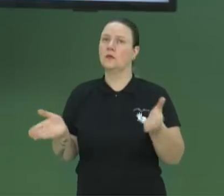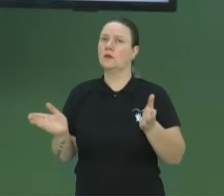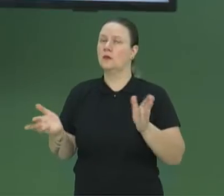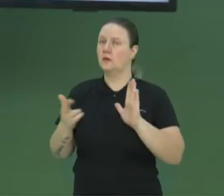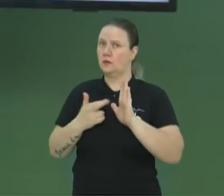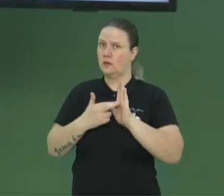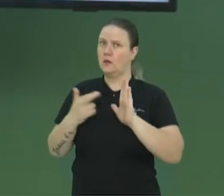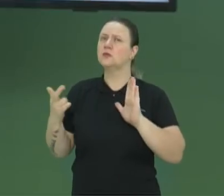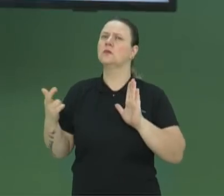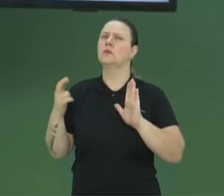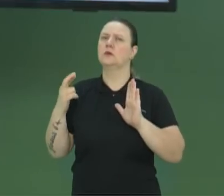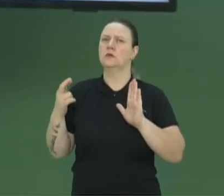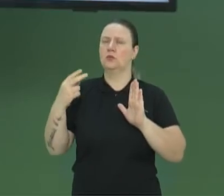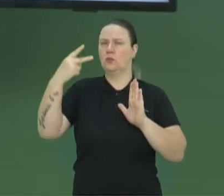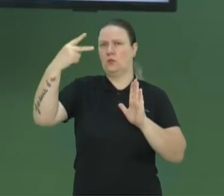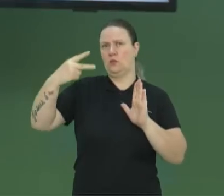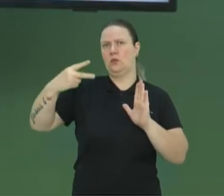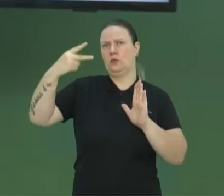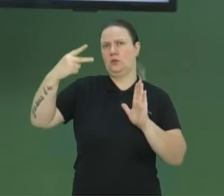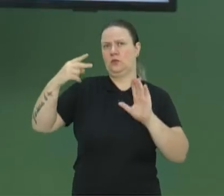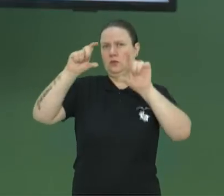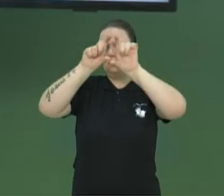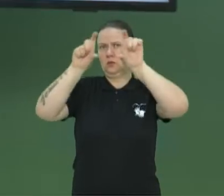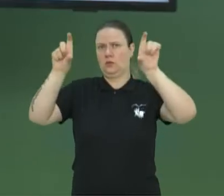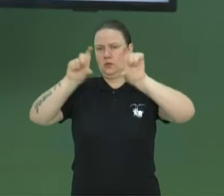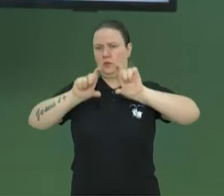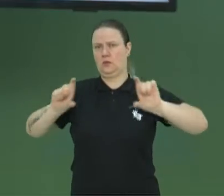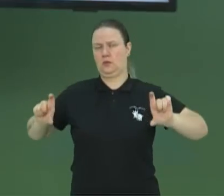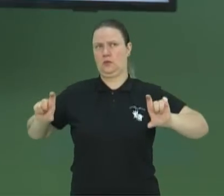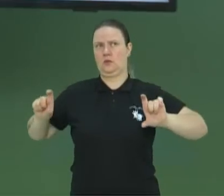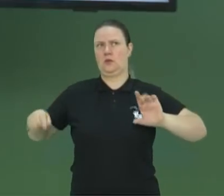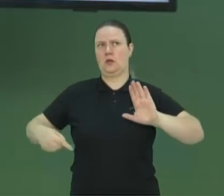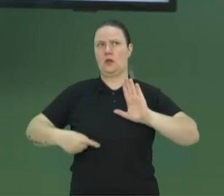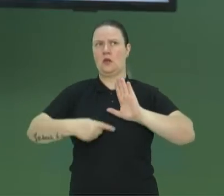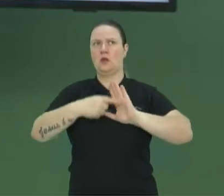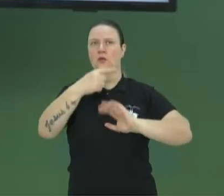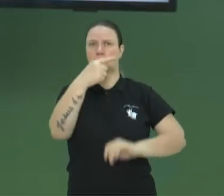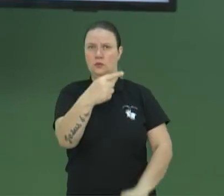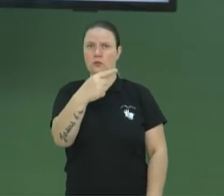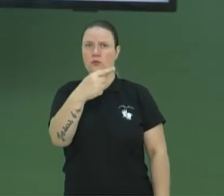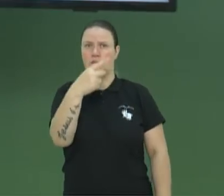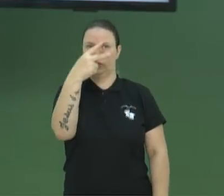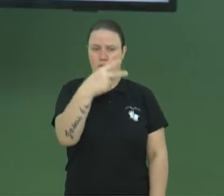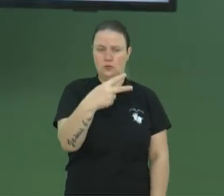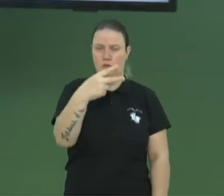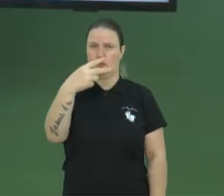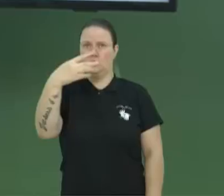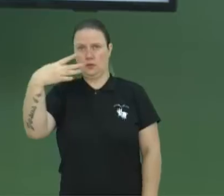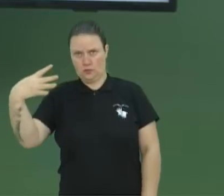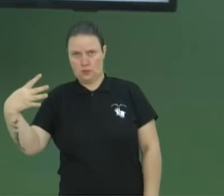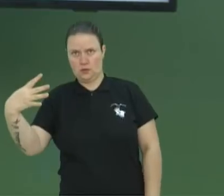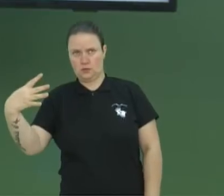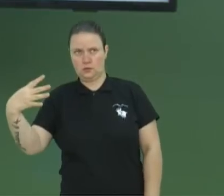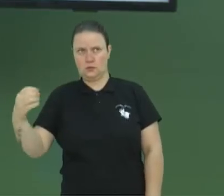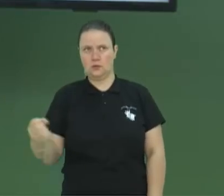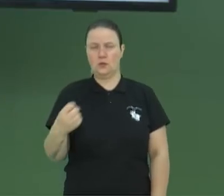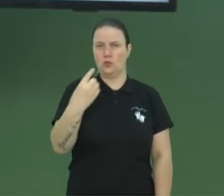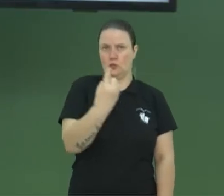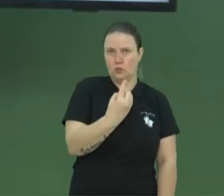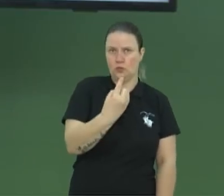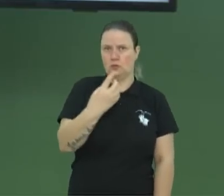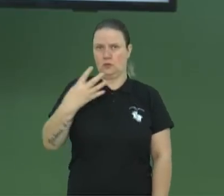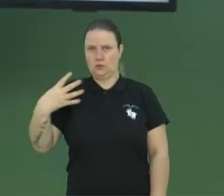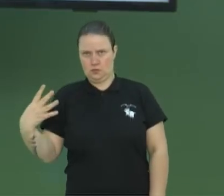resposta, né, das duas equações resolvidas. Ó. 2 e 4 da primeira, menos 1 e 4 da segunda. Agora, eu quero descobrir o valor de x,